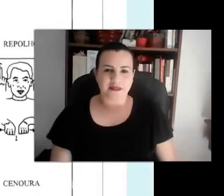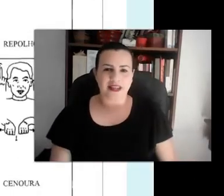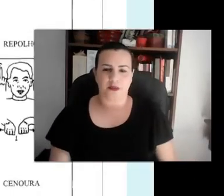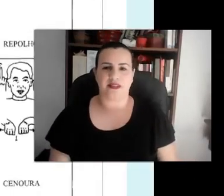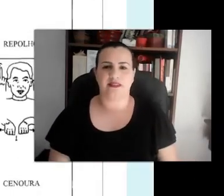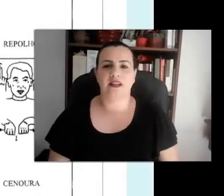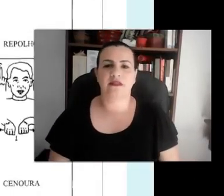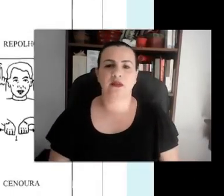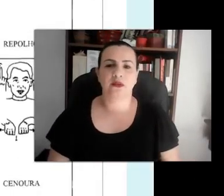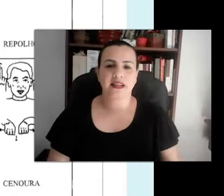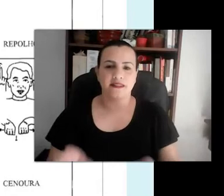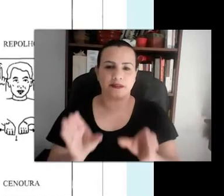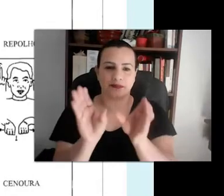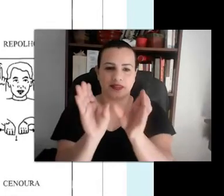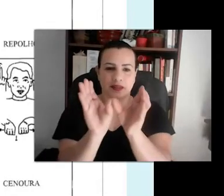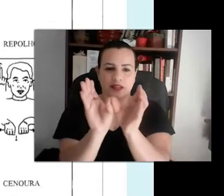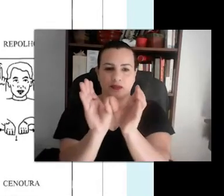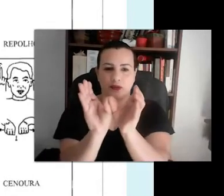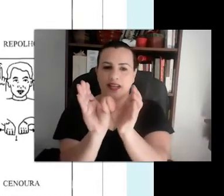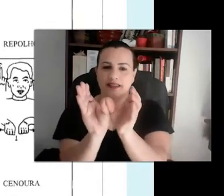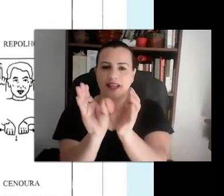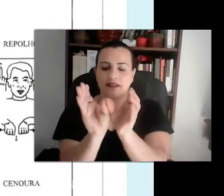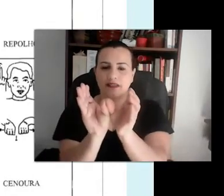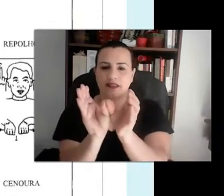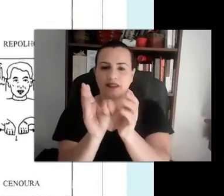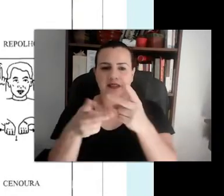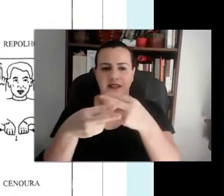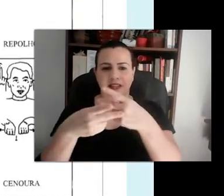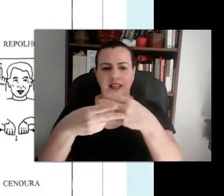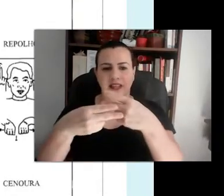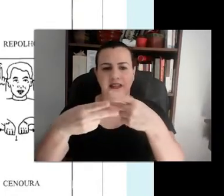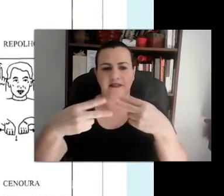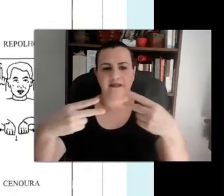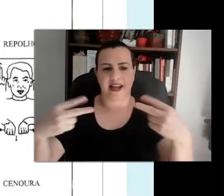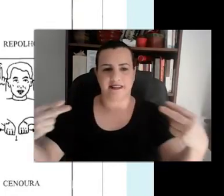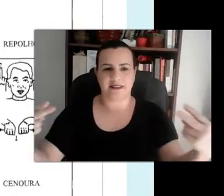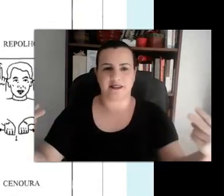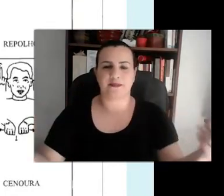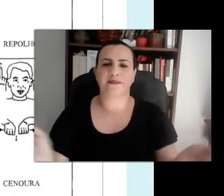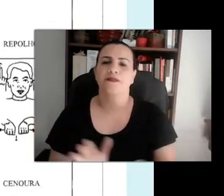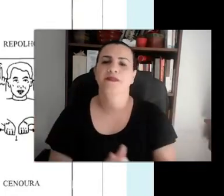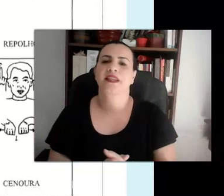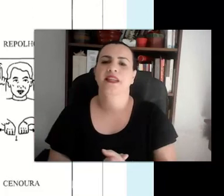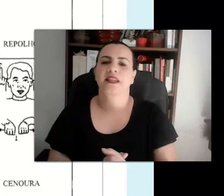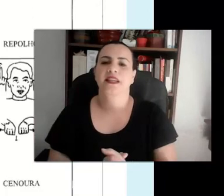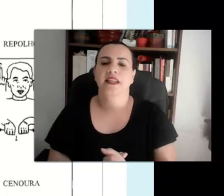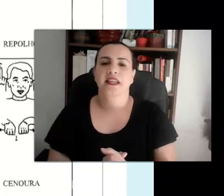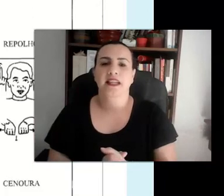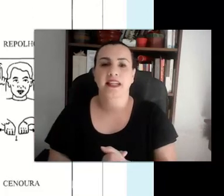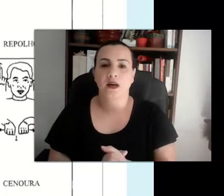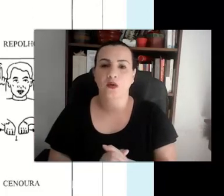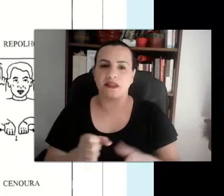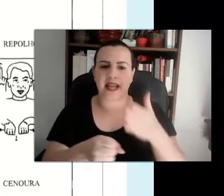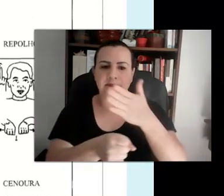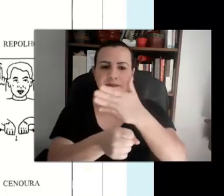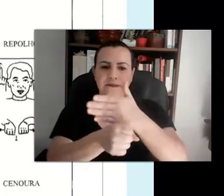Vamos para as verduras. Então, verduras são as folhas, né? E várias.